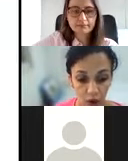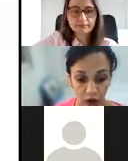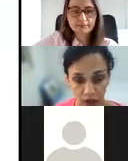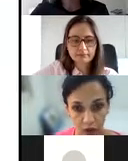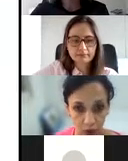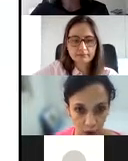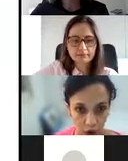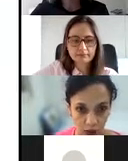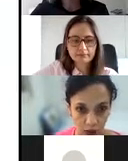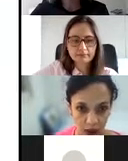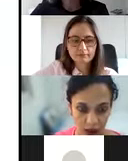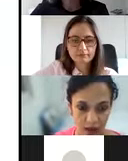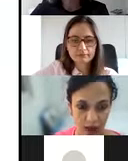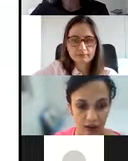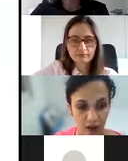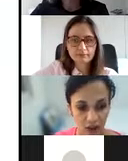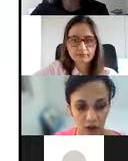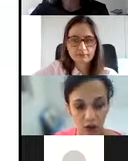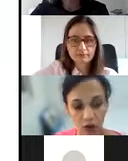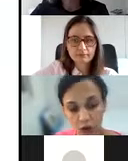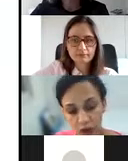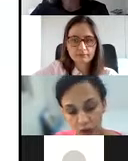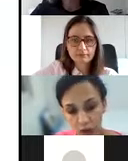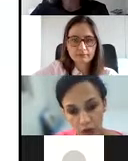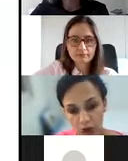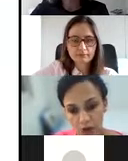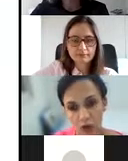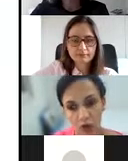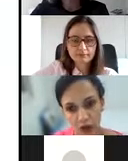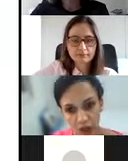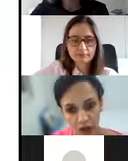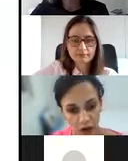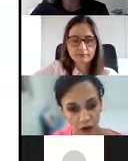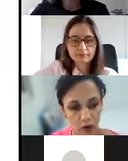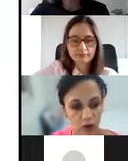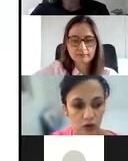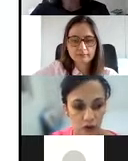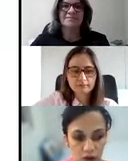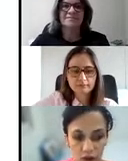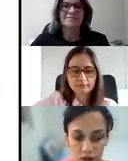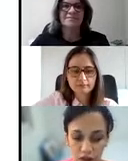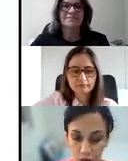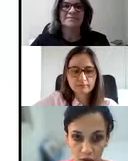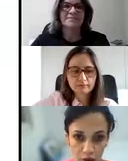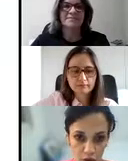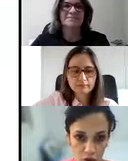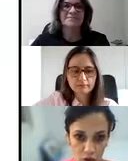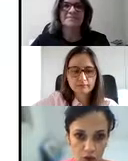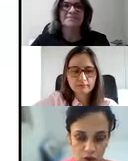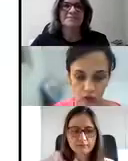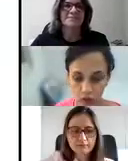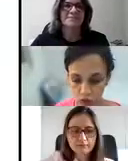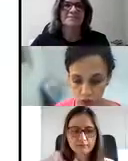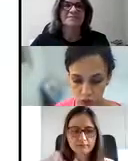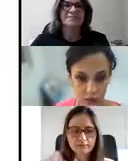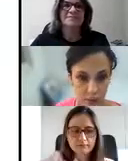meu orientador é o Rogério Cagliari, né? E a gente escolheu como tema Formação Humana Integral e Construção Cidadã na Educação de Jovens e